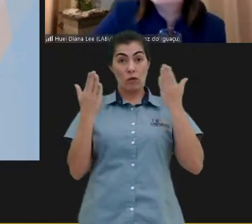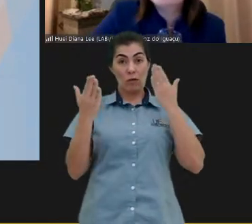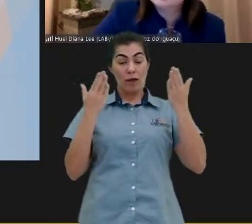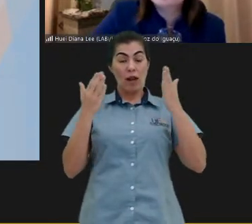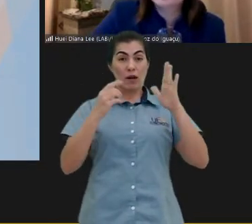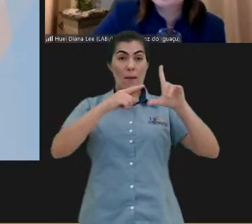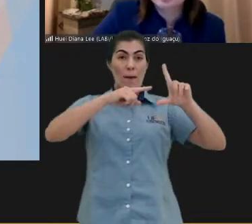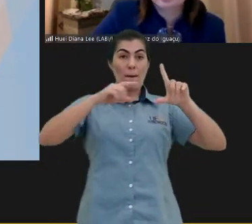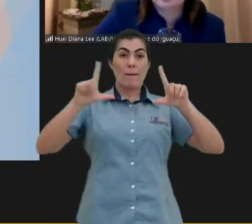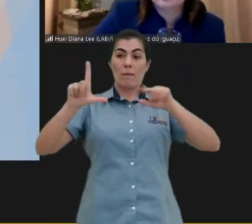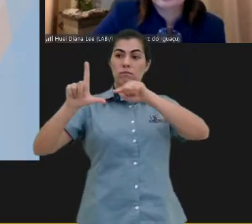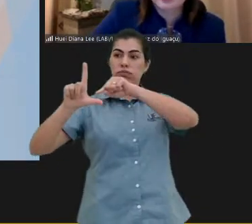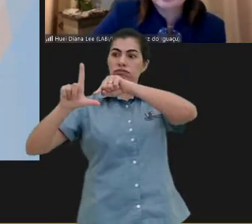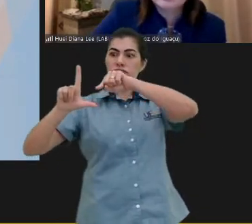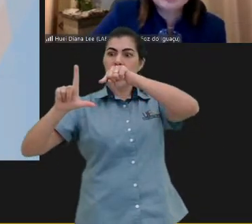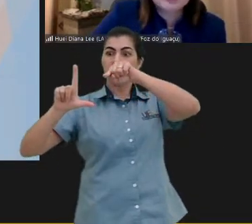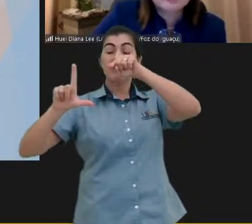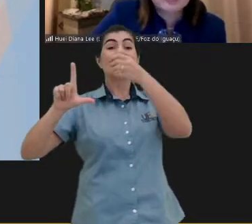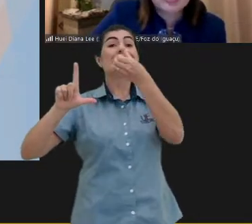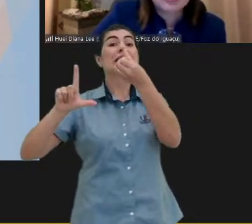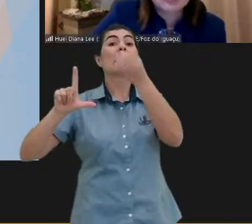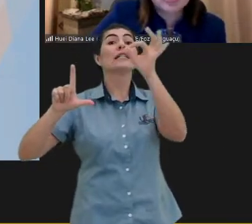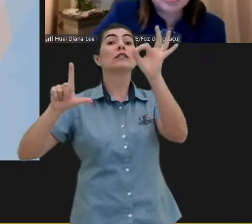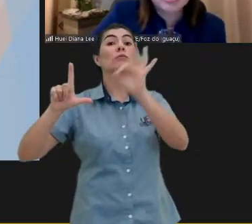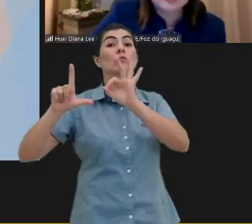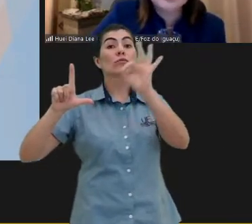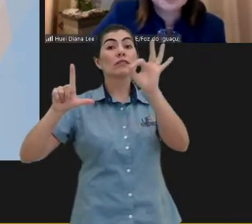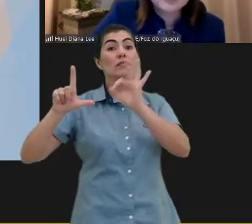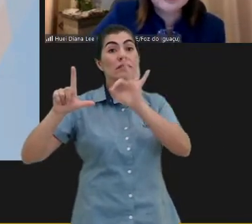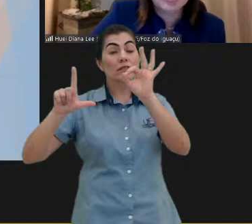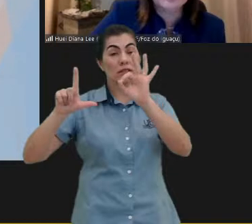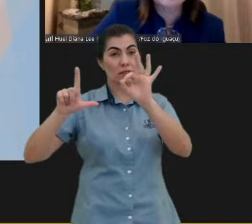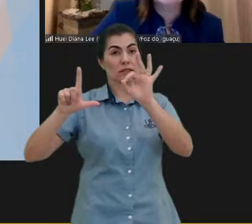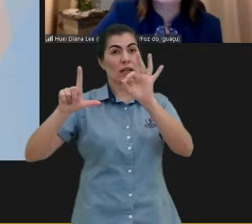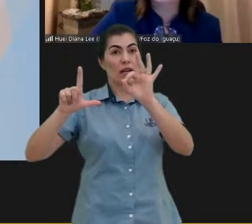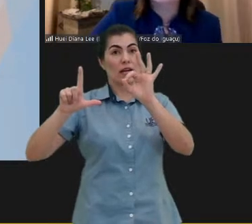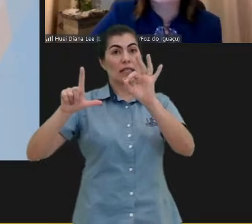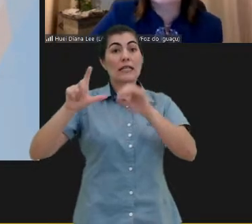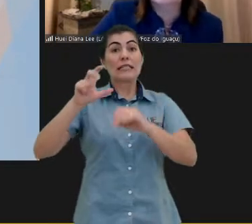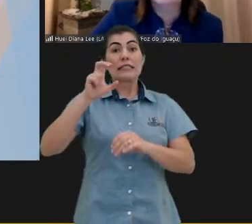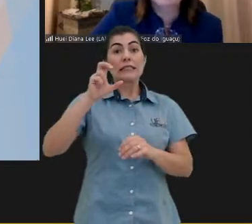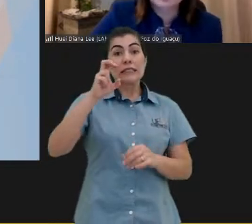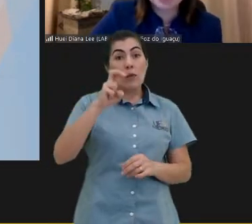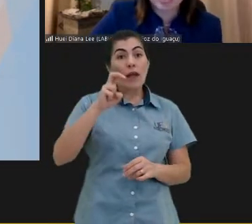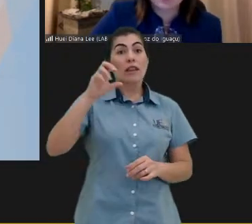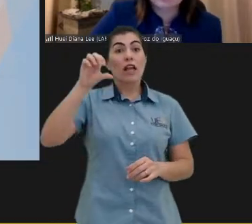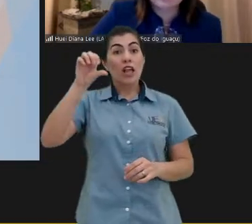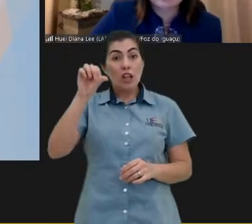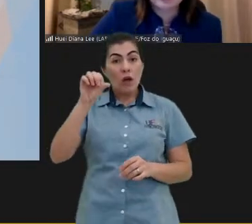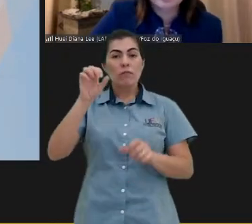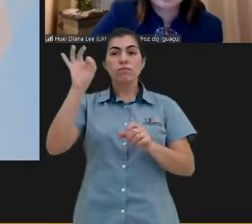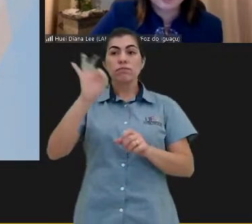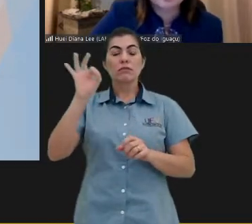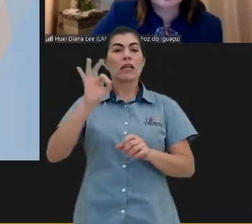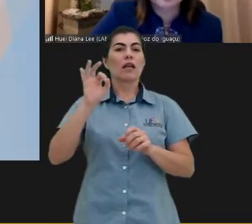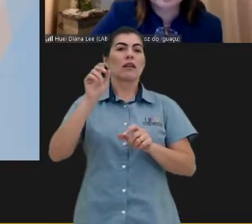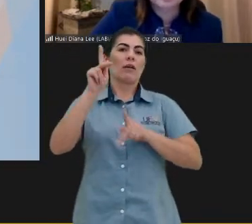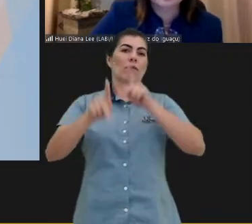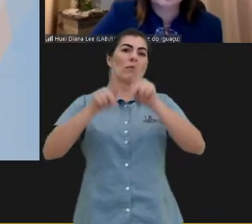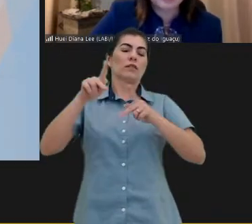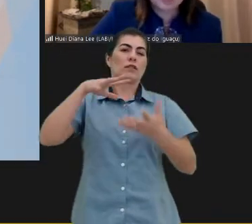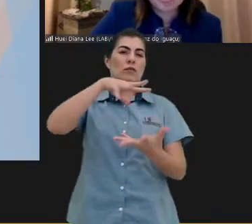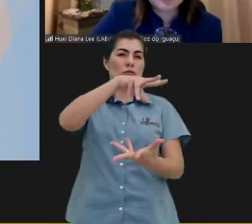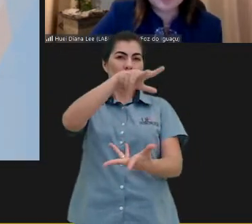crescimento de 6%. Isso equivale hoje a 59% da população mundial,